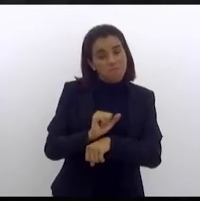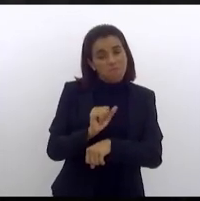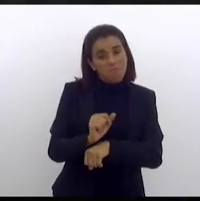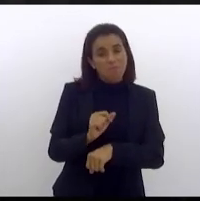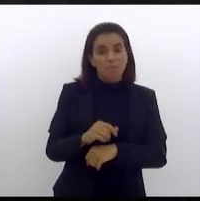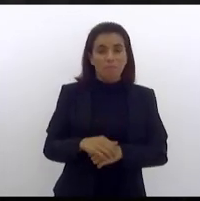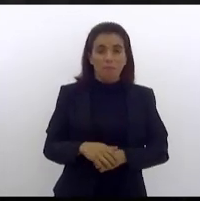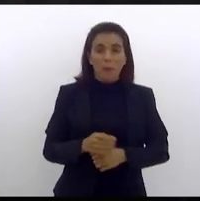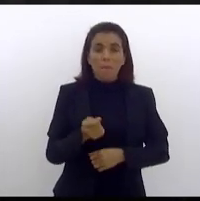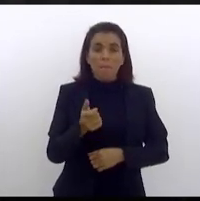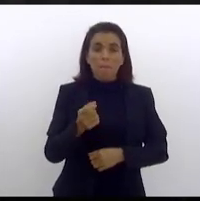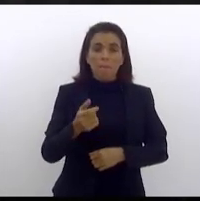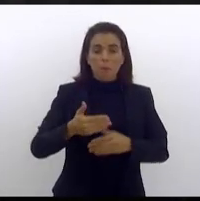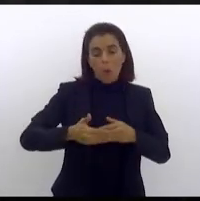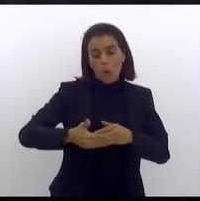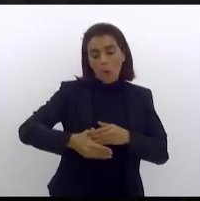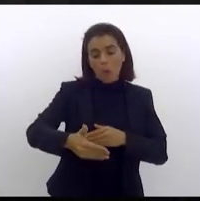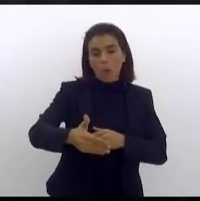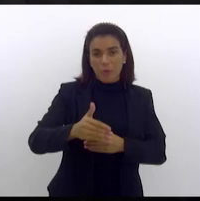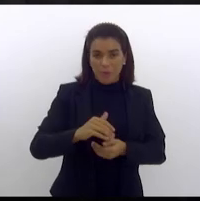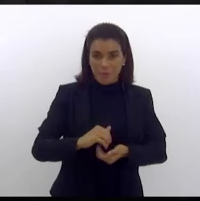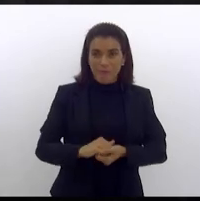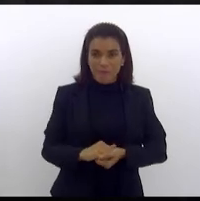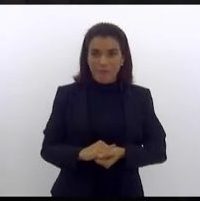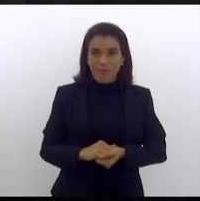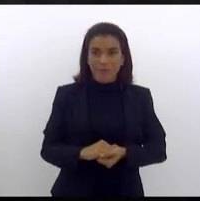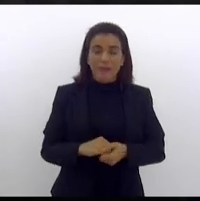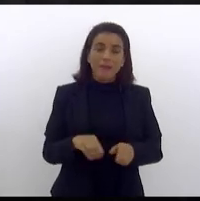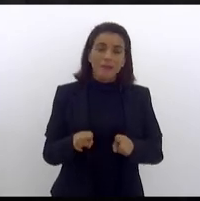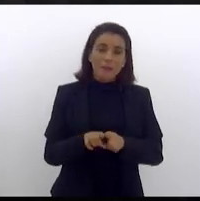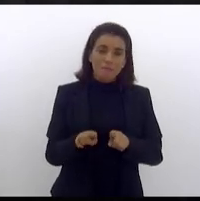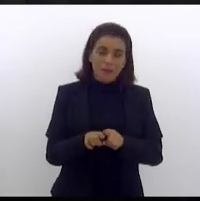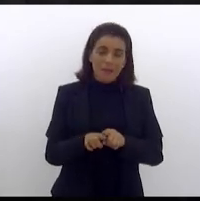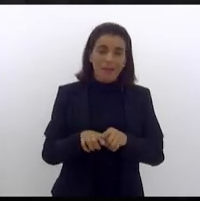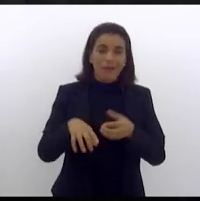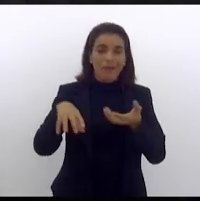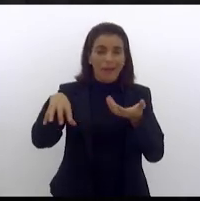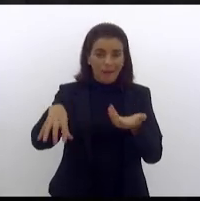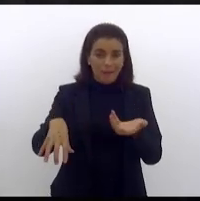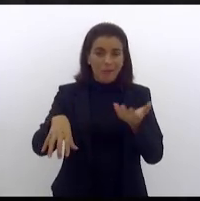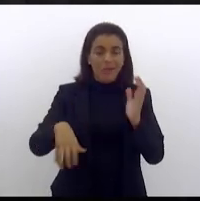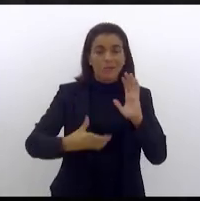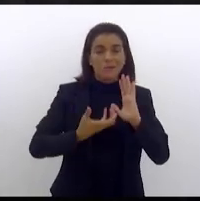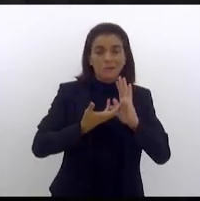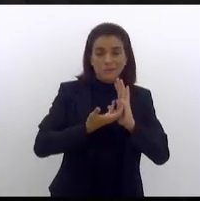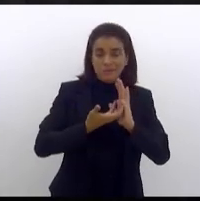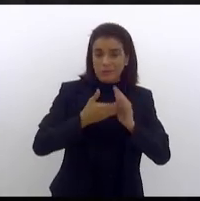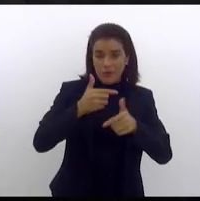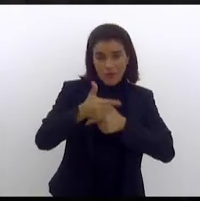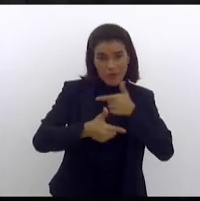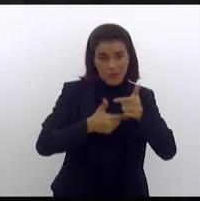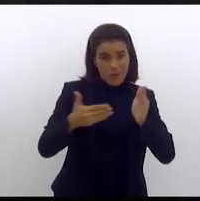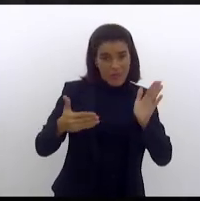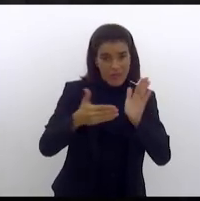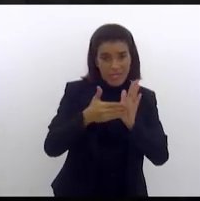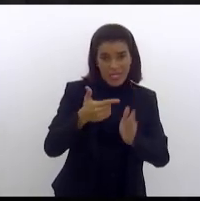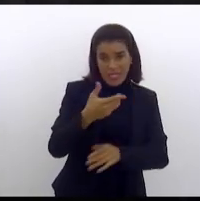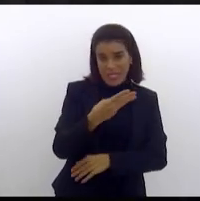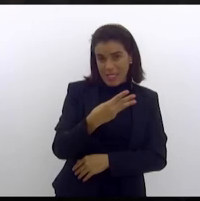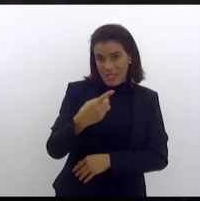poucos poucos dias pela frente porque também a câmara e o Senado Federal não irão trabalhar até 31 de